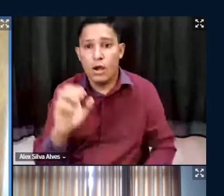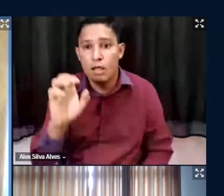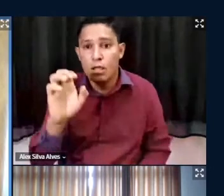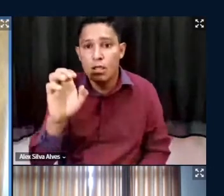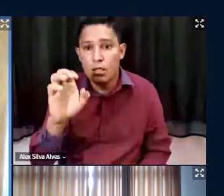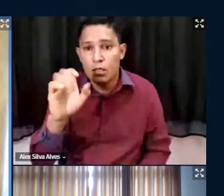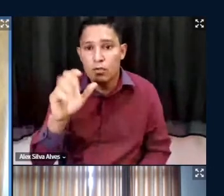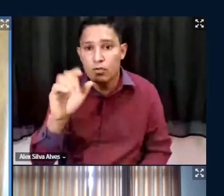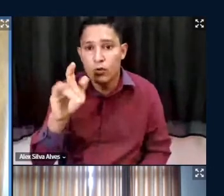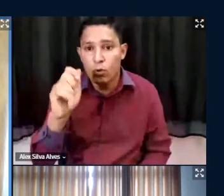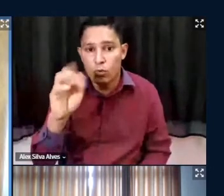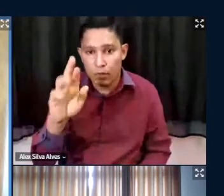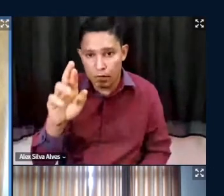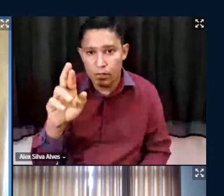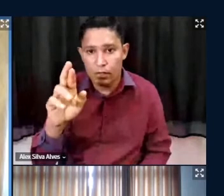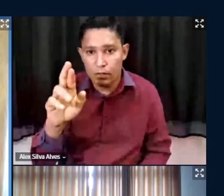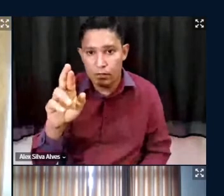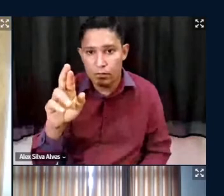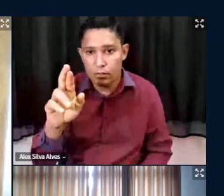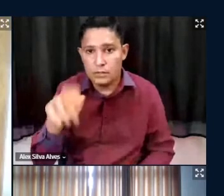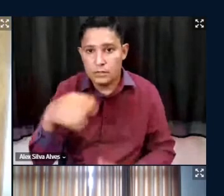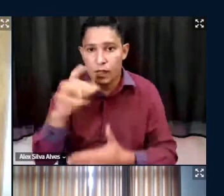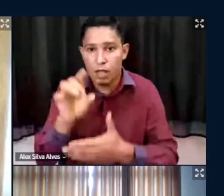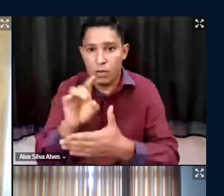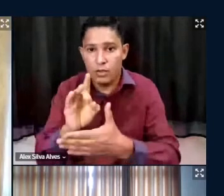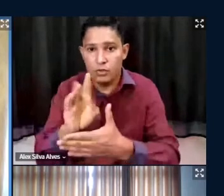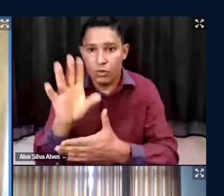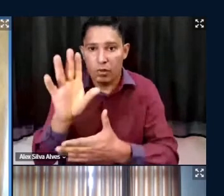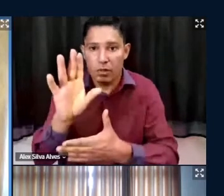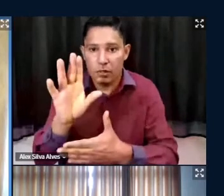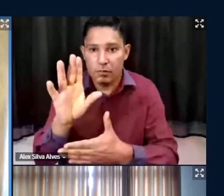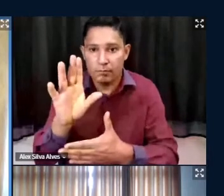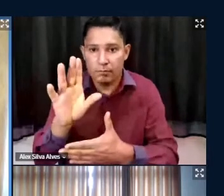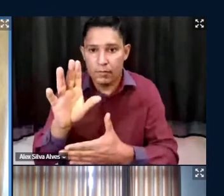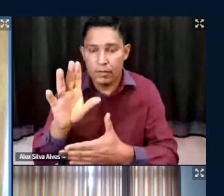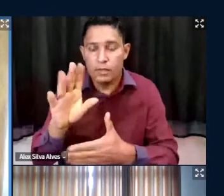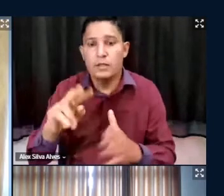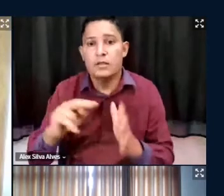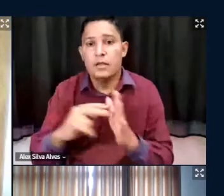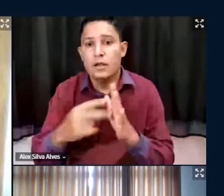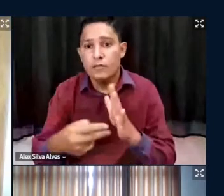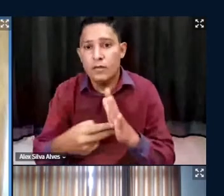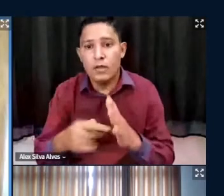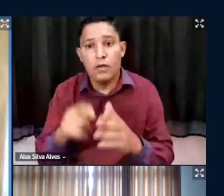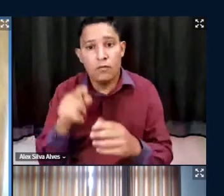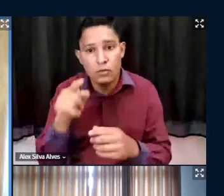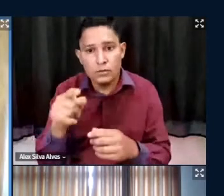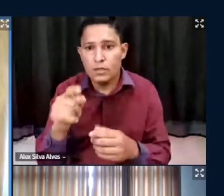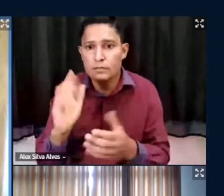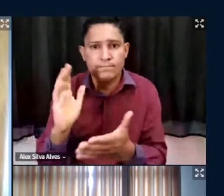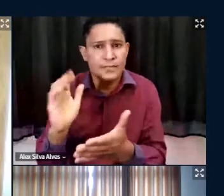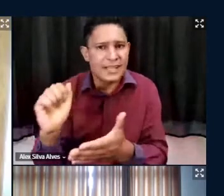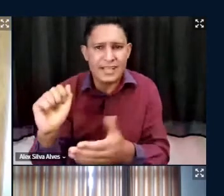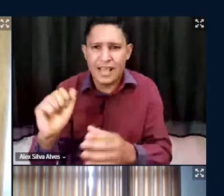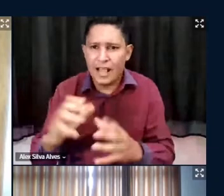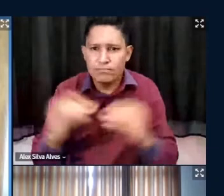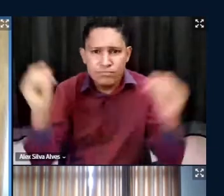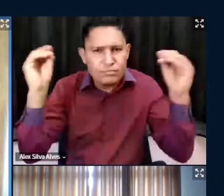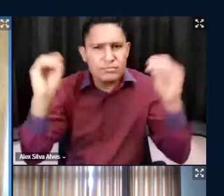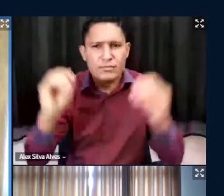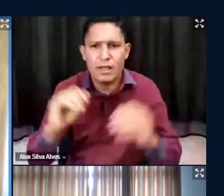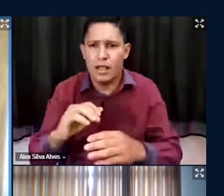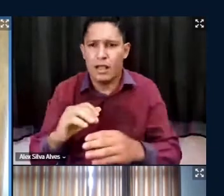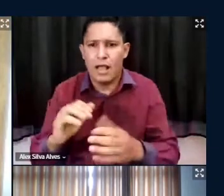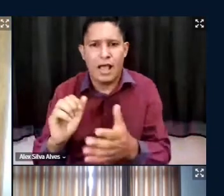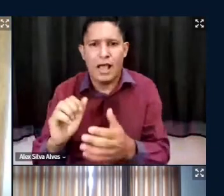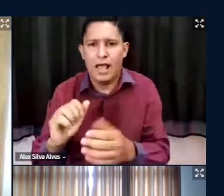o excluir é quando tira. E o termo excluir é quando eu realmente, efetivamente, apago ele